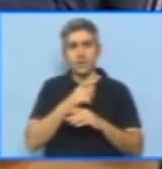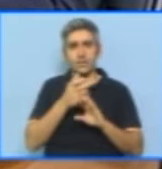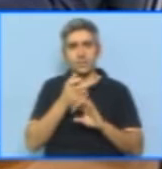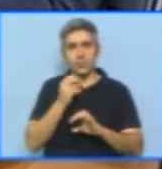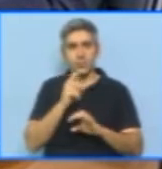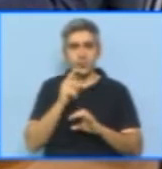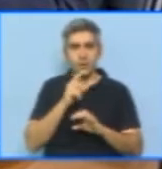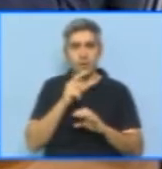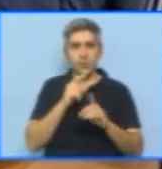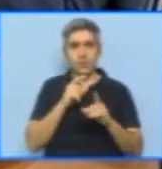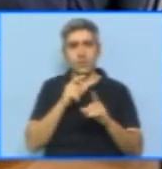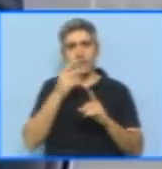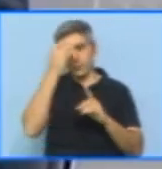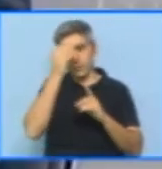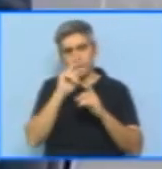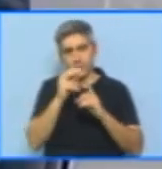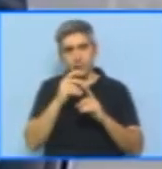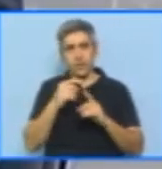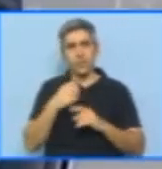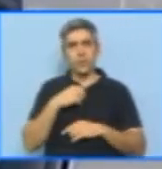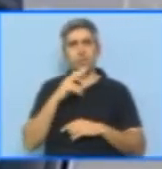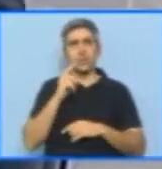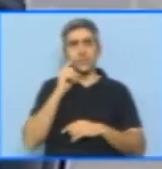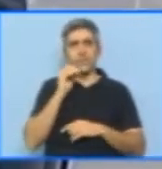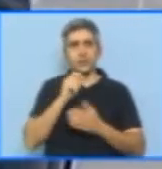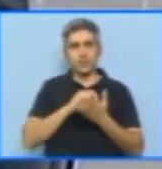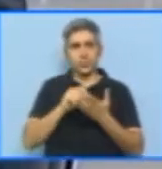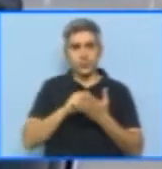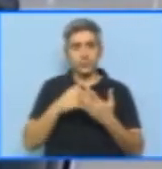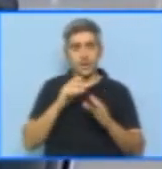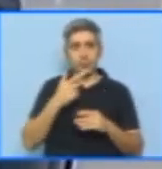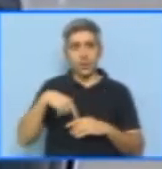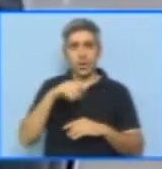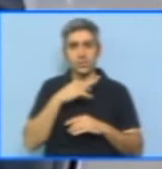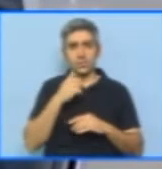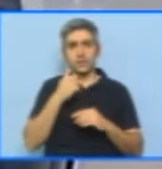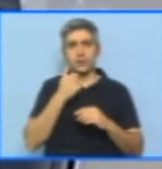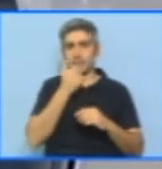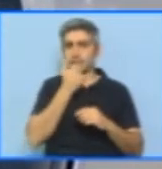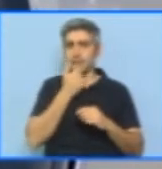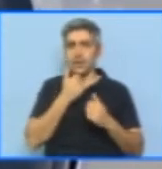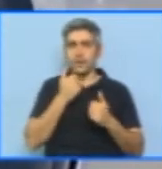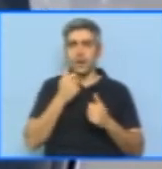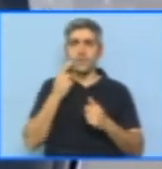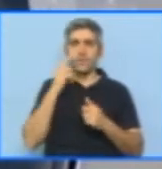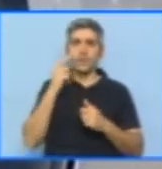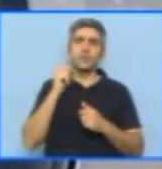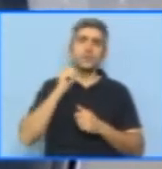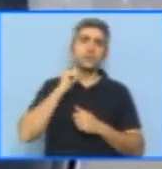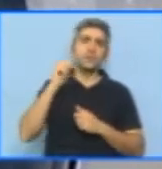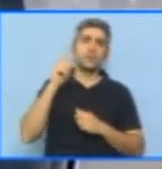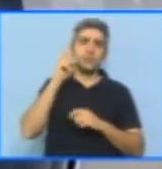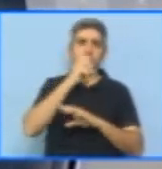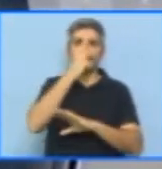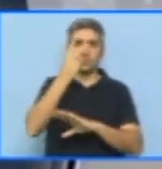uma perspectiva ou outra. Eu creio que, enfim, eu nunca vi isso escrito, mas nós, felizmente, que não vemos os suicídios da ponte de 25 de